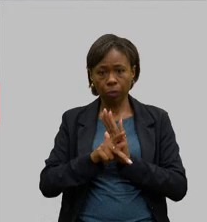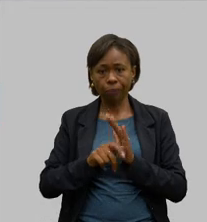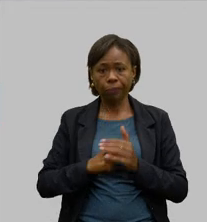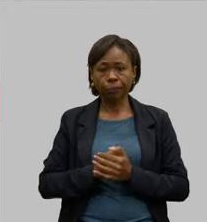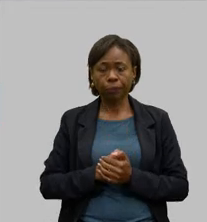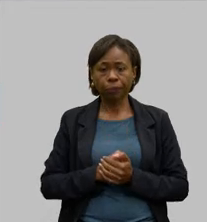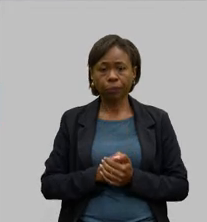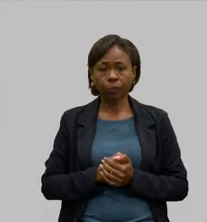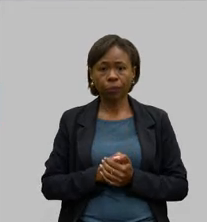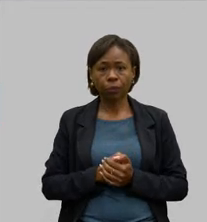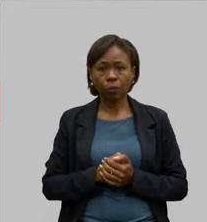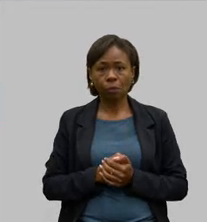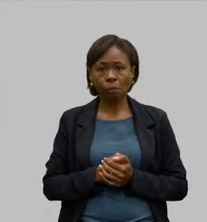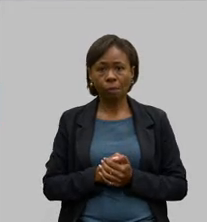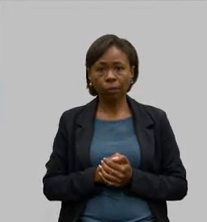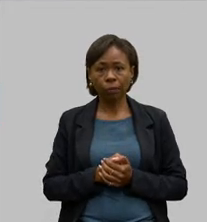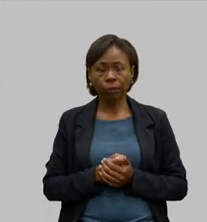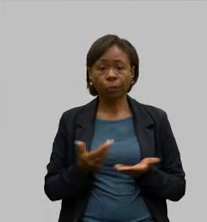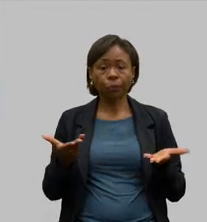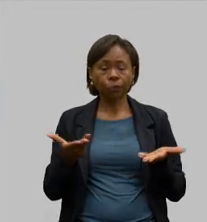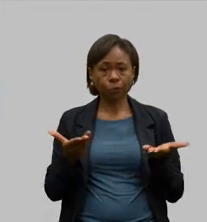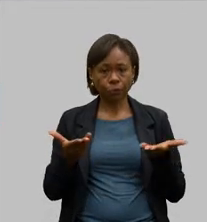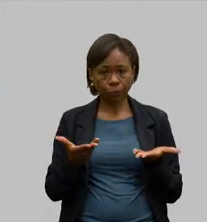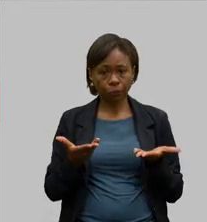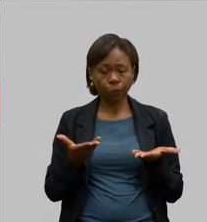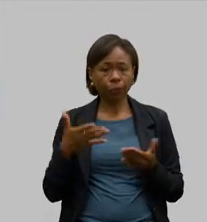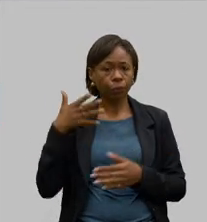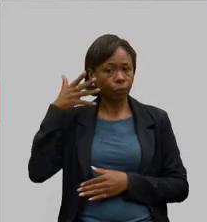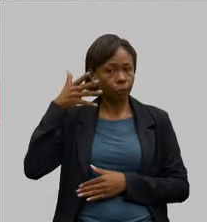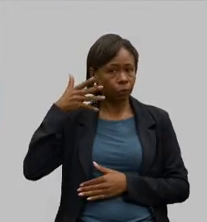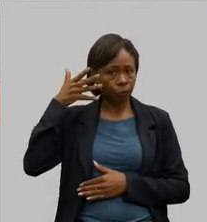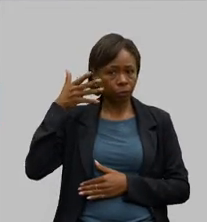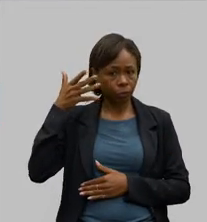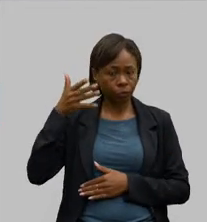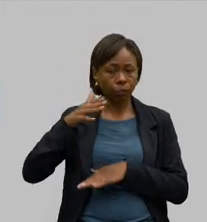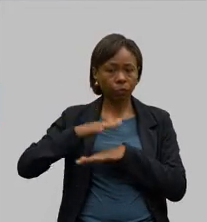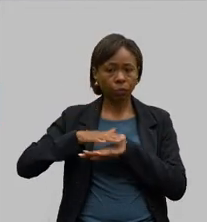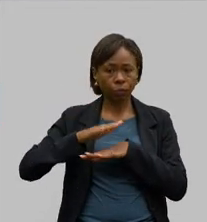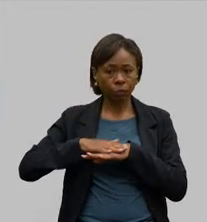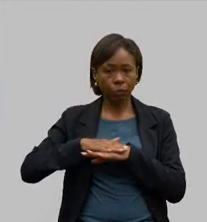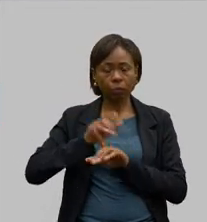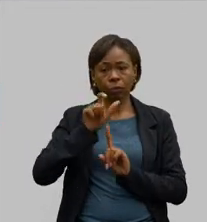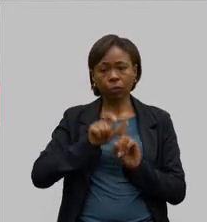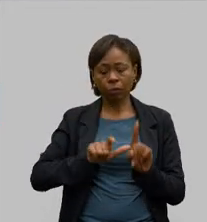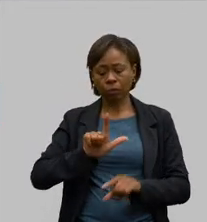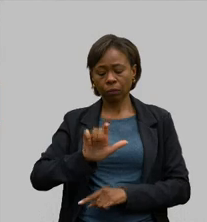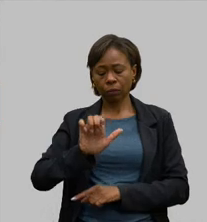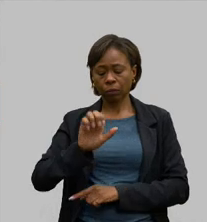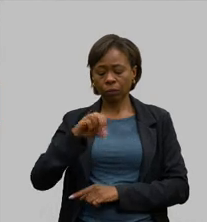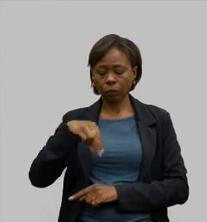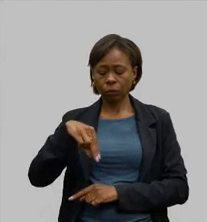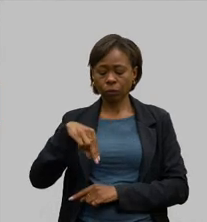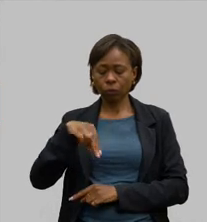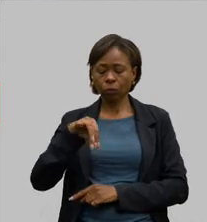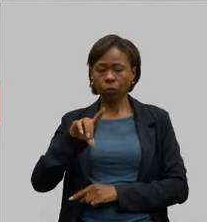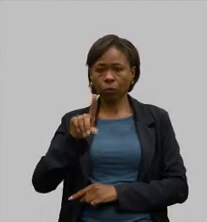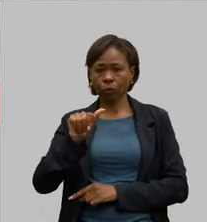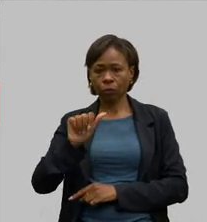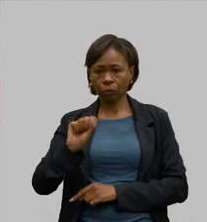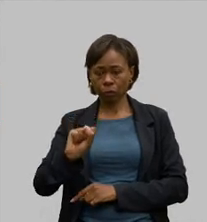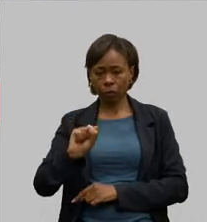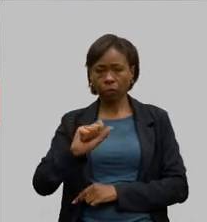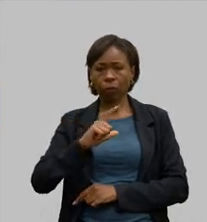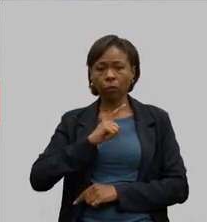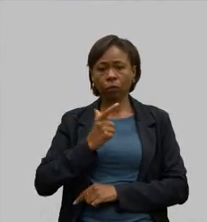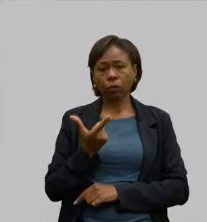iniciais passamos agora a palavra para o senhor excelentíssimo senhor leô da José de Oliveira que disporá desculpe de